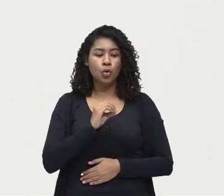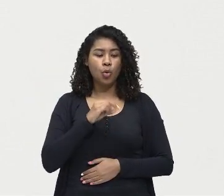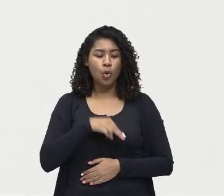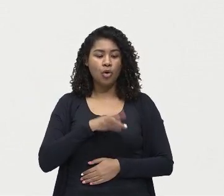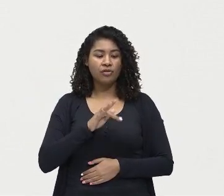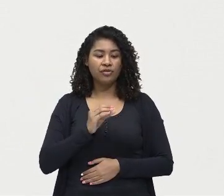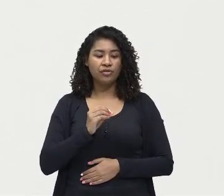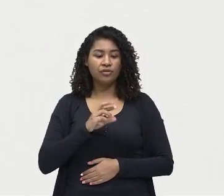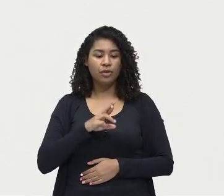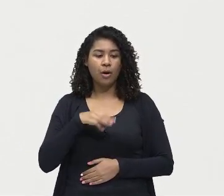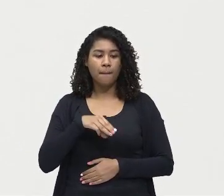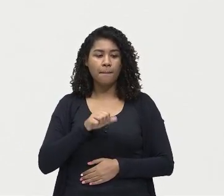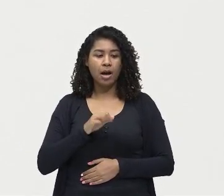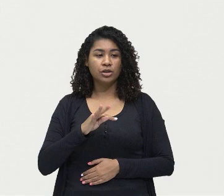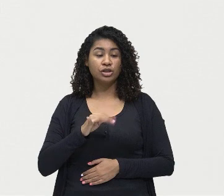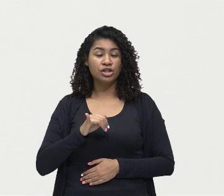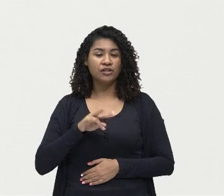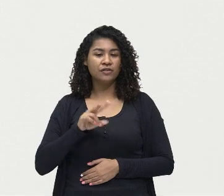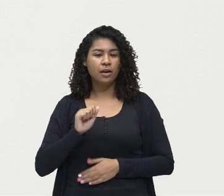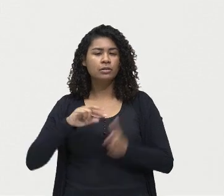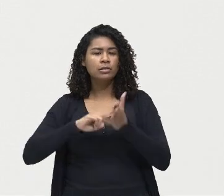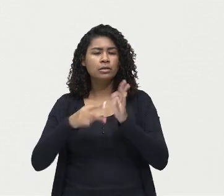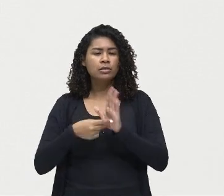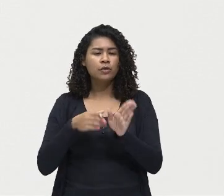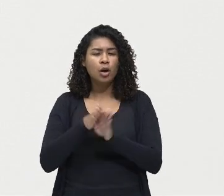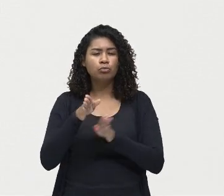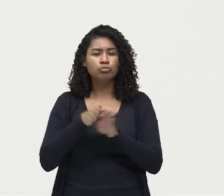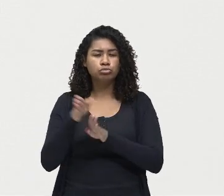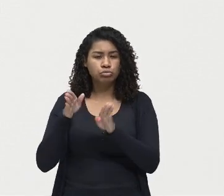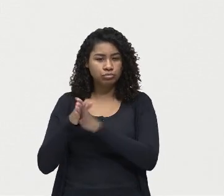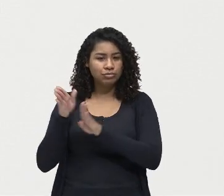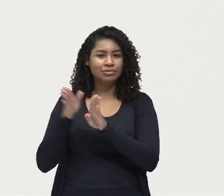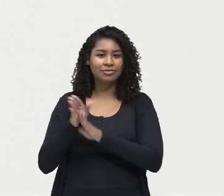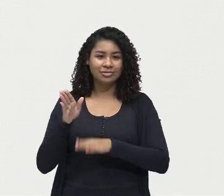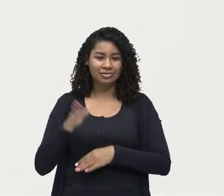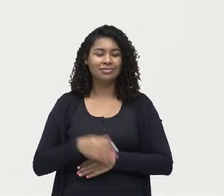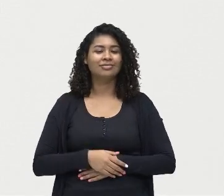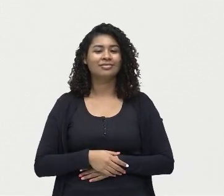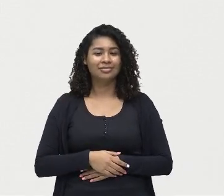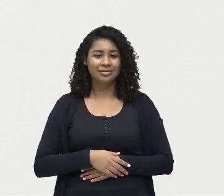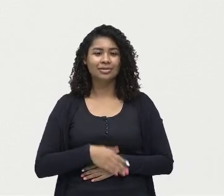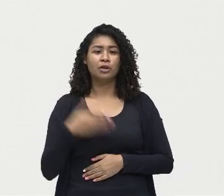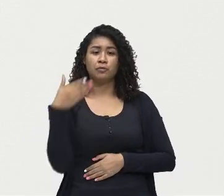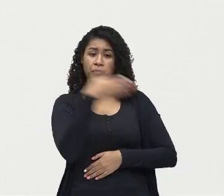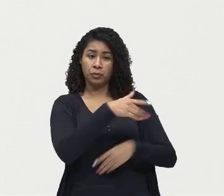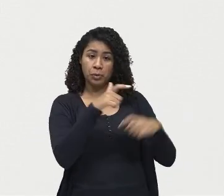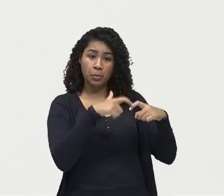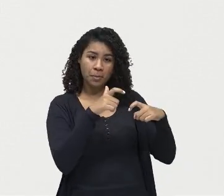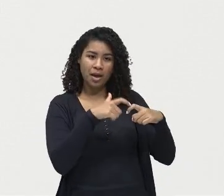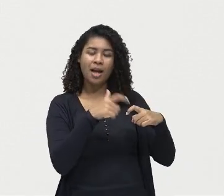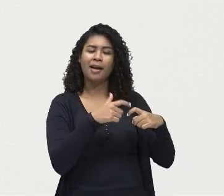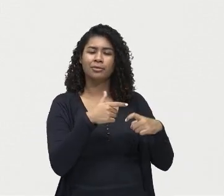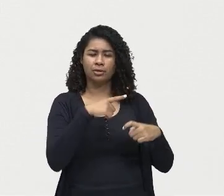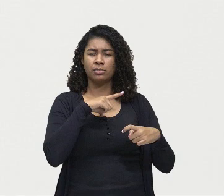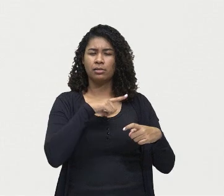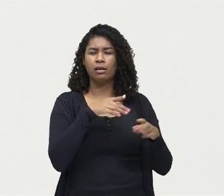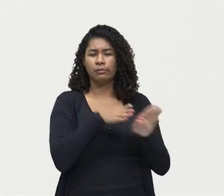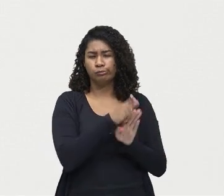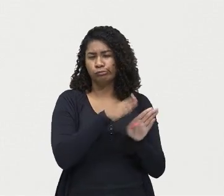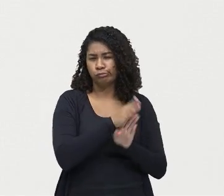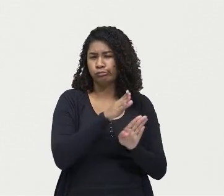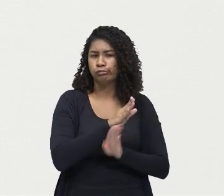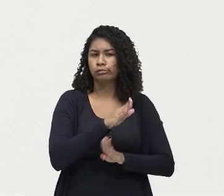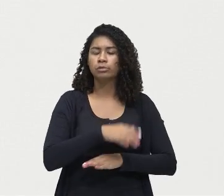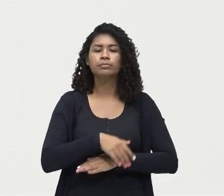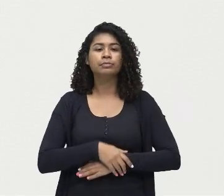e a conformativa indica uma orientação. Fizemos a consulta conforme a solicitação, indicando uma